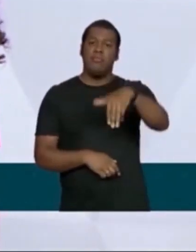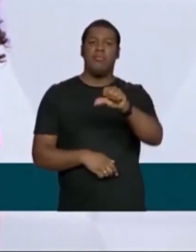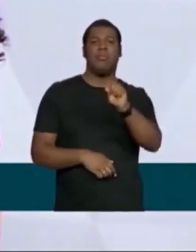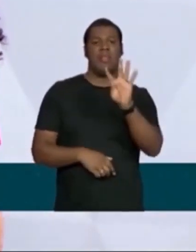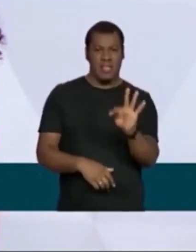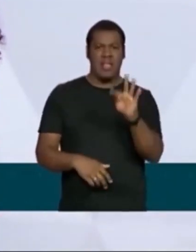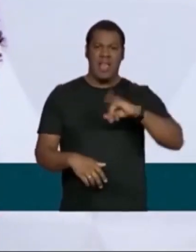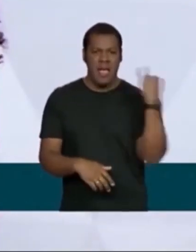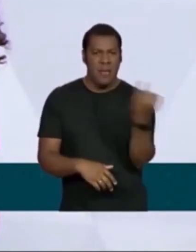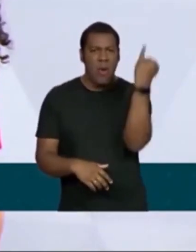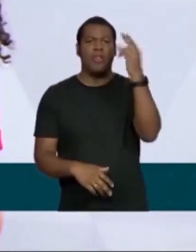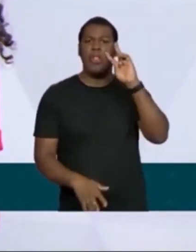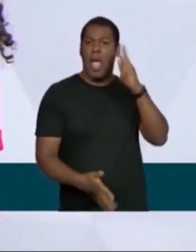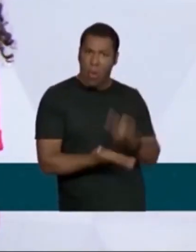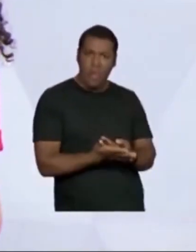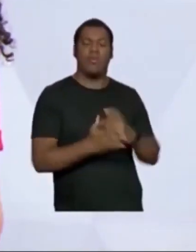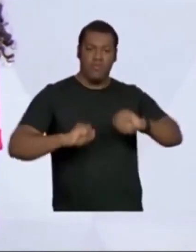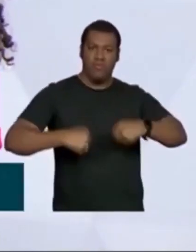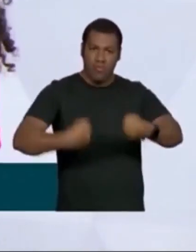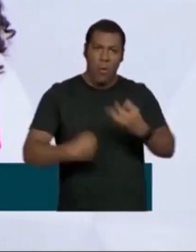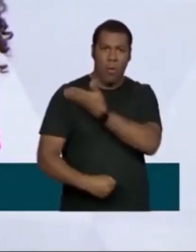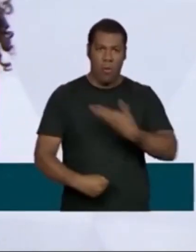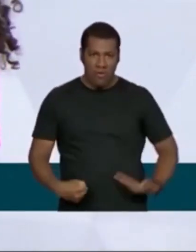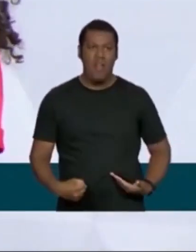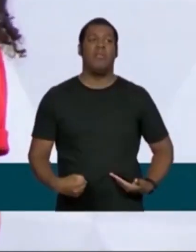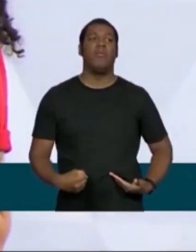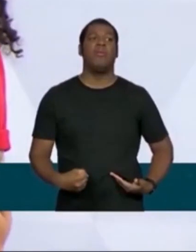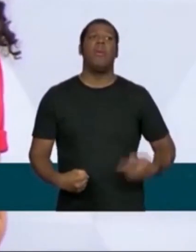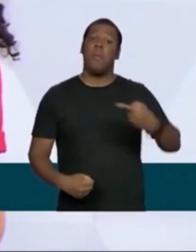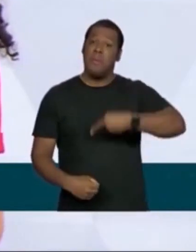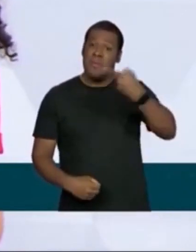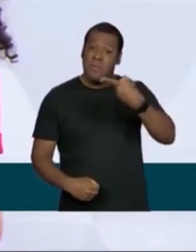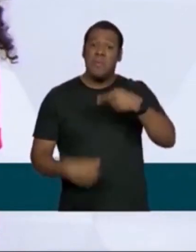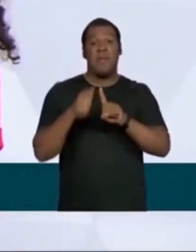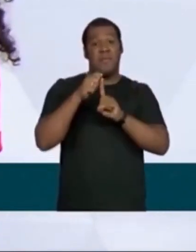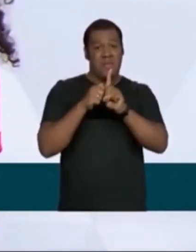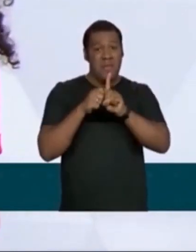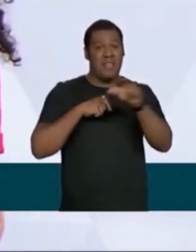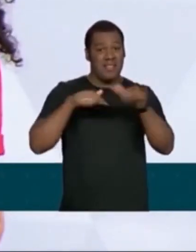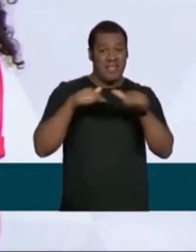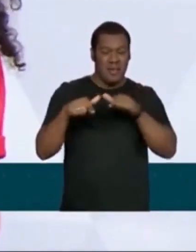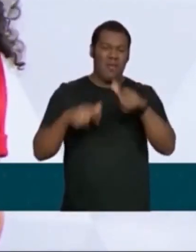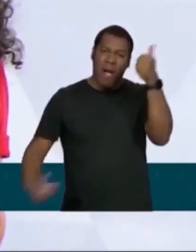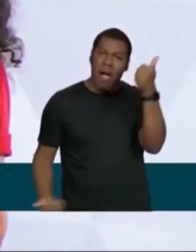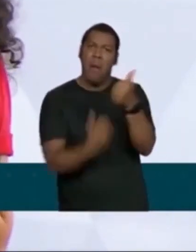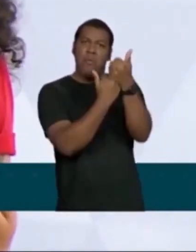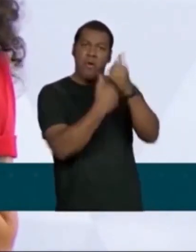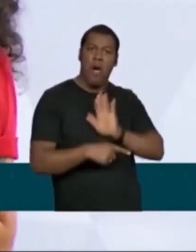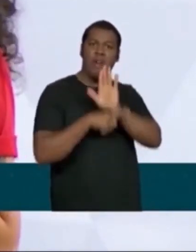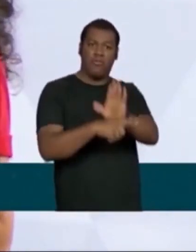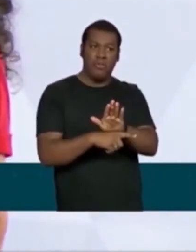que seja reconhecido o esforço do governo, ainda no primeiro mês de trabalho, em fortalecer e